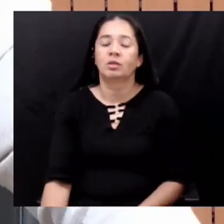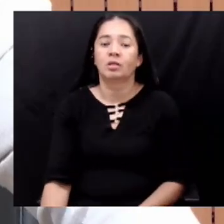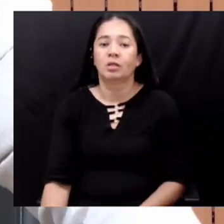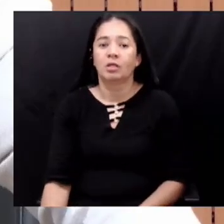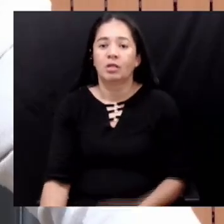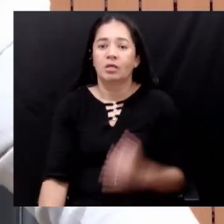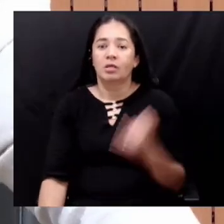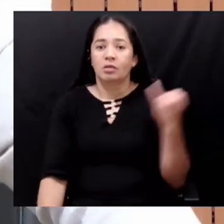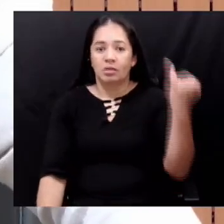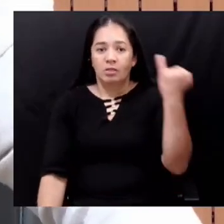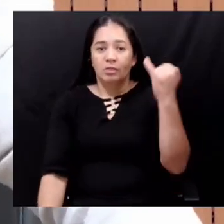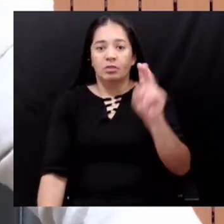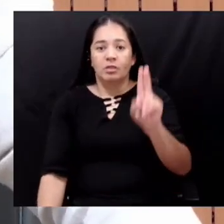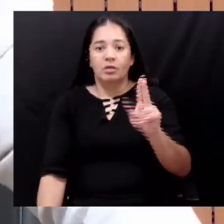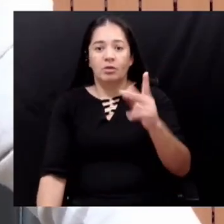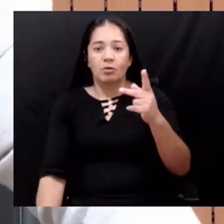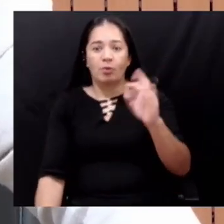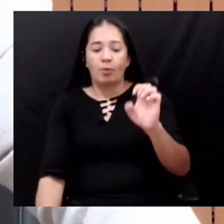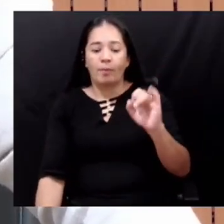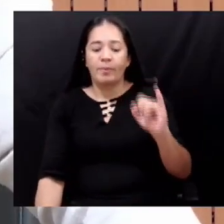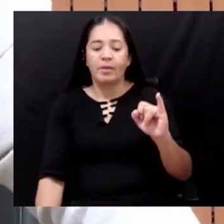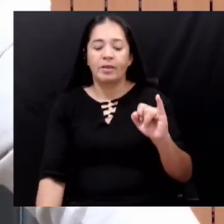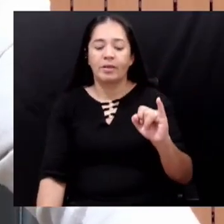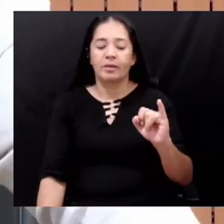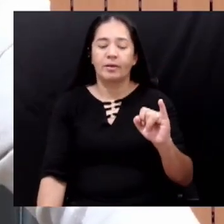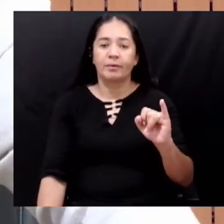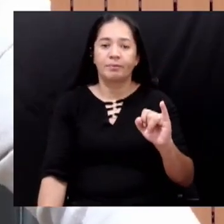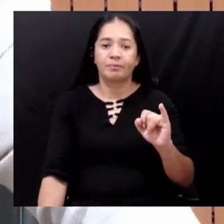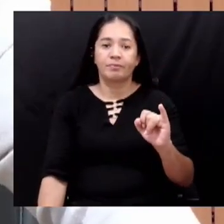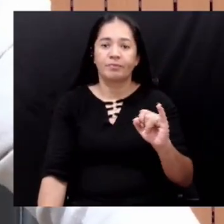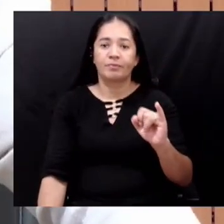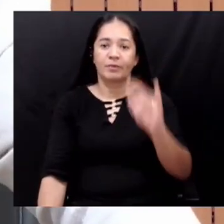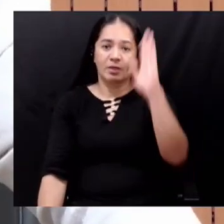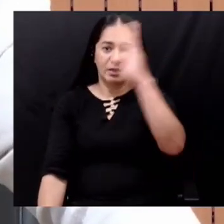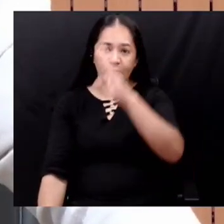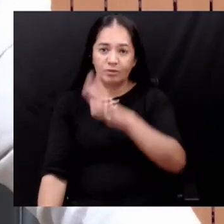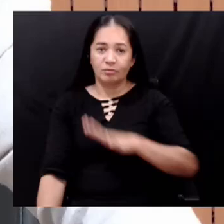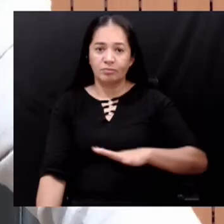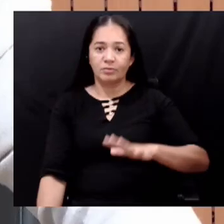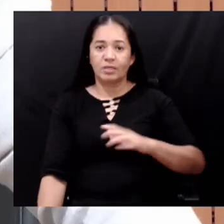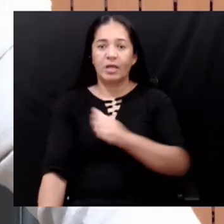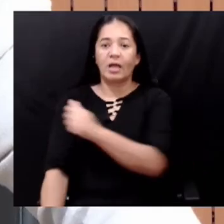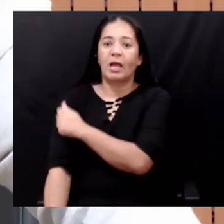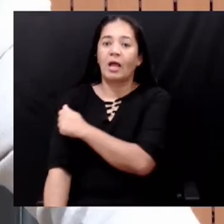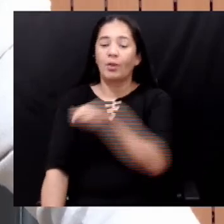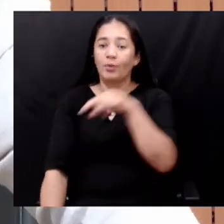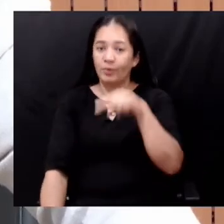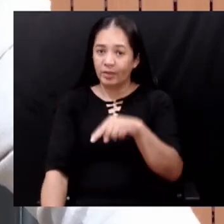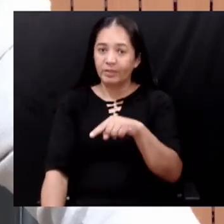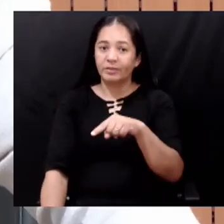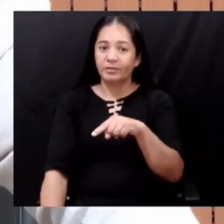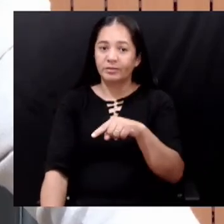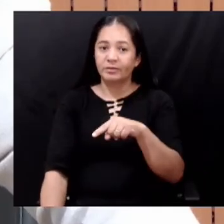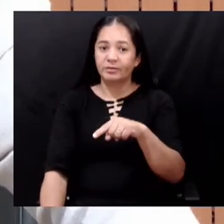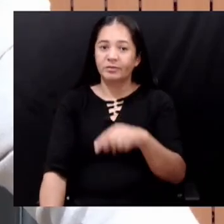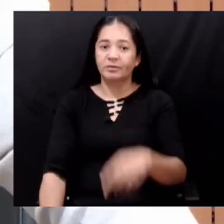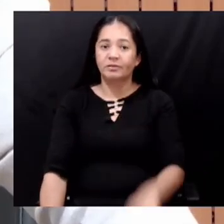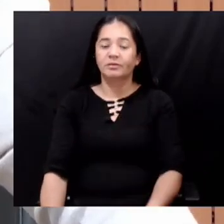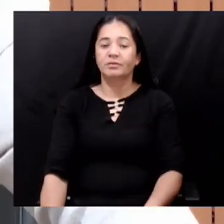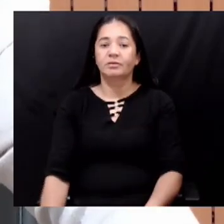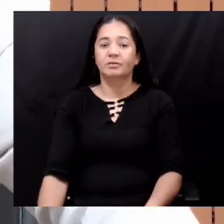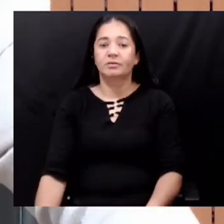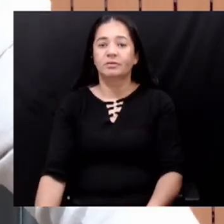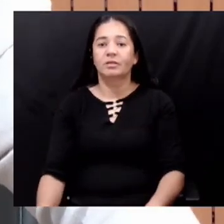da União Plurinacional de Estudantes Indígenas, é aluno daqui, né? O Arlindo Baré é aluno aqui da Unicamp, é aluno de